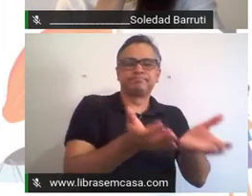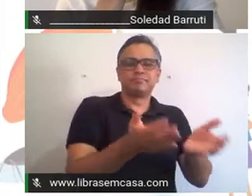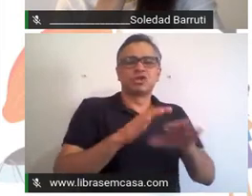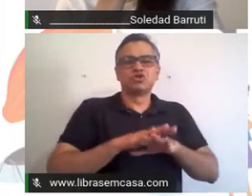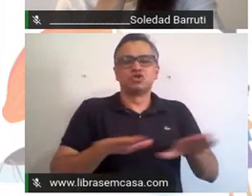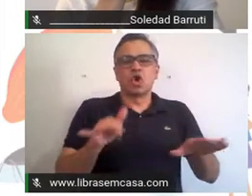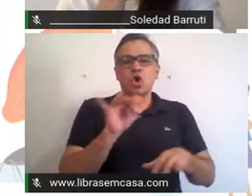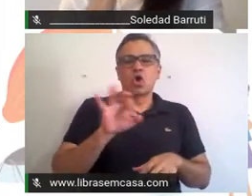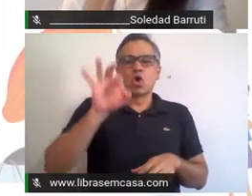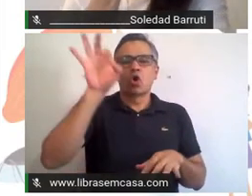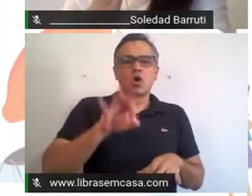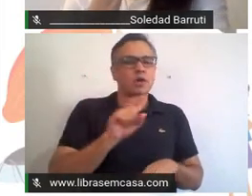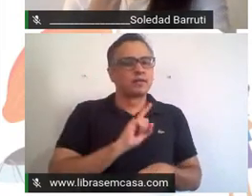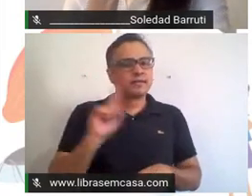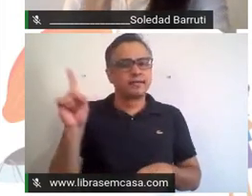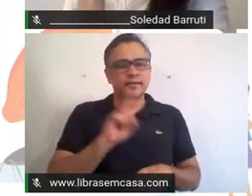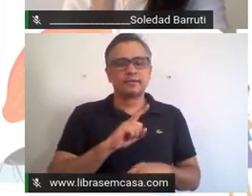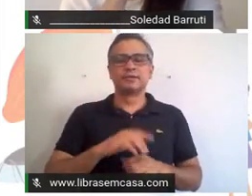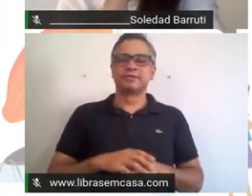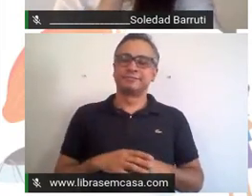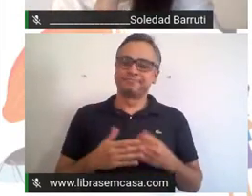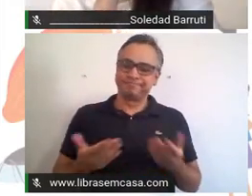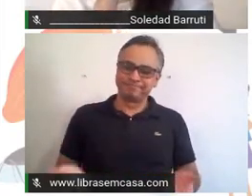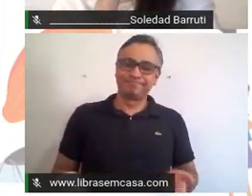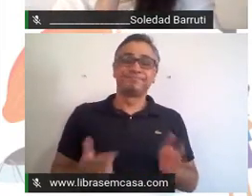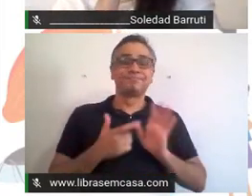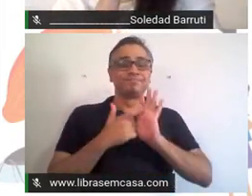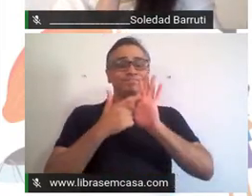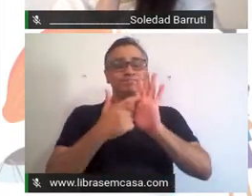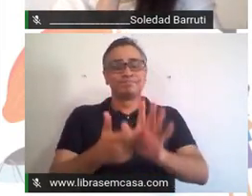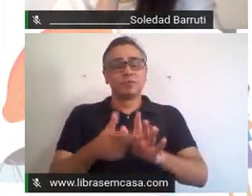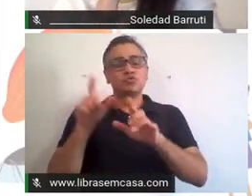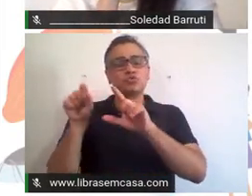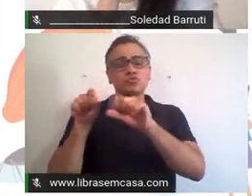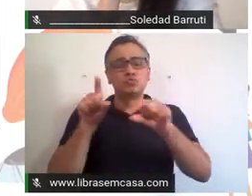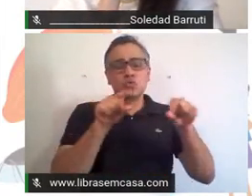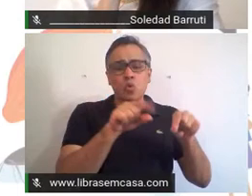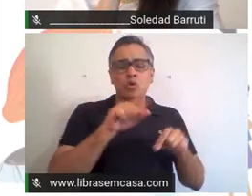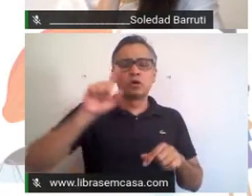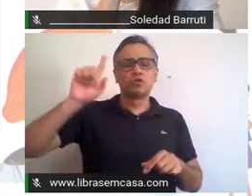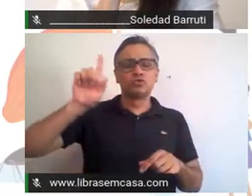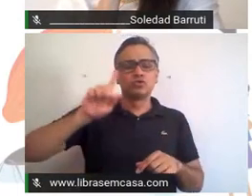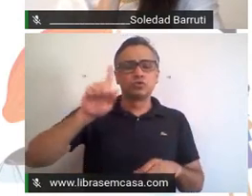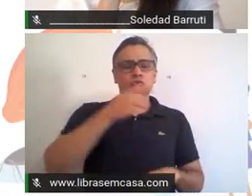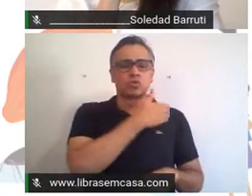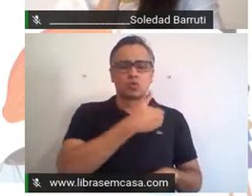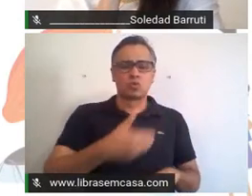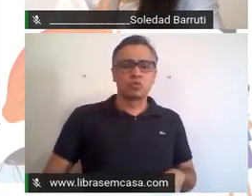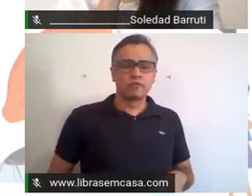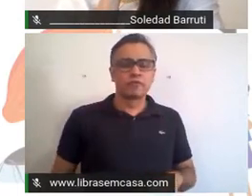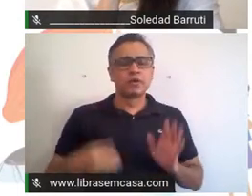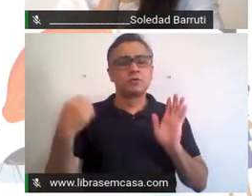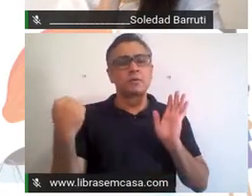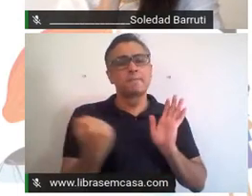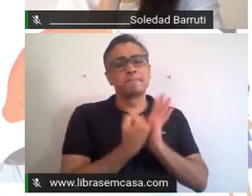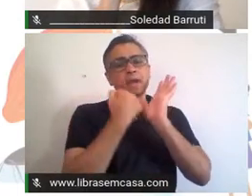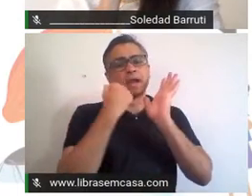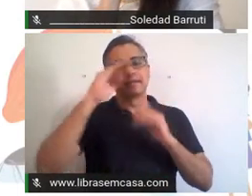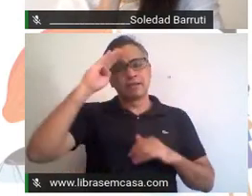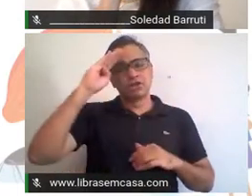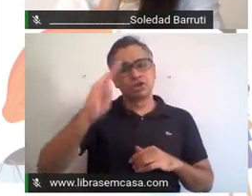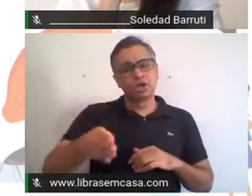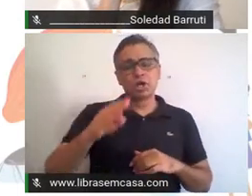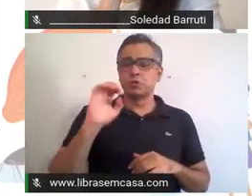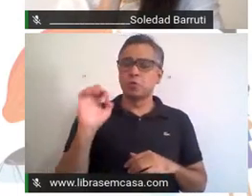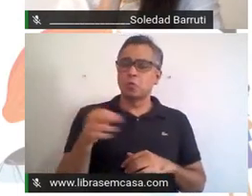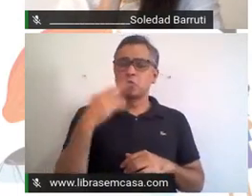quanto as escolhas, né, dos gestores públicos impacta direta e